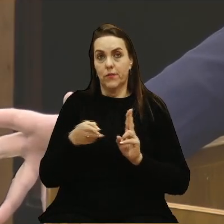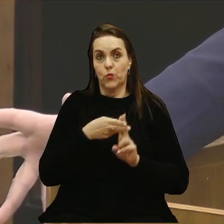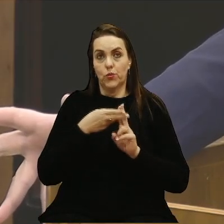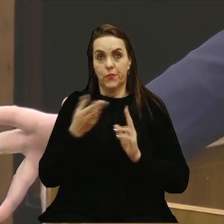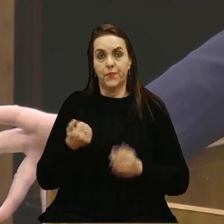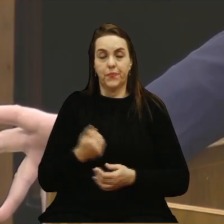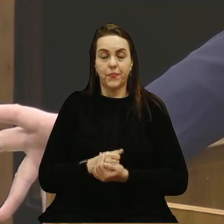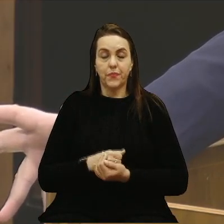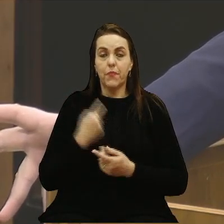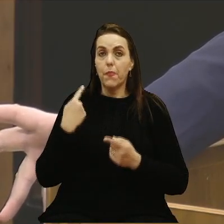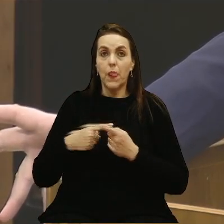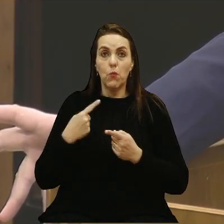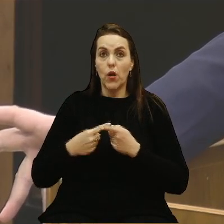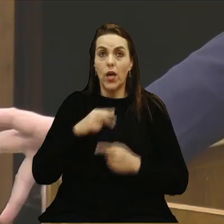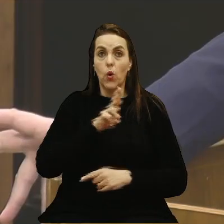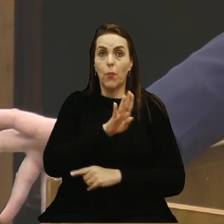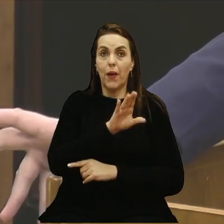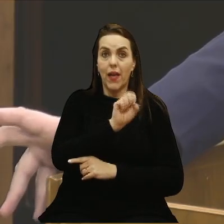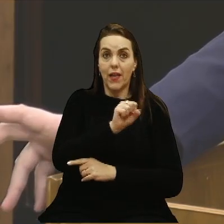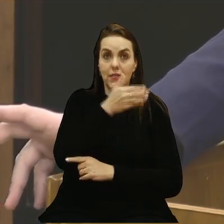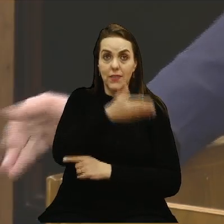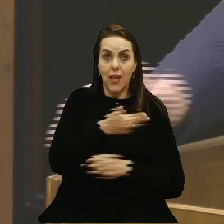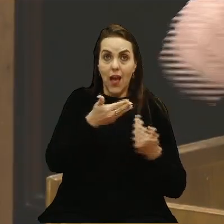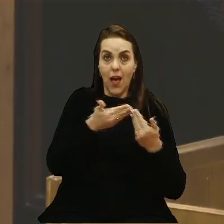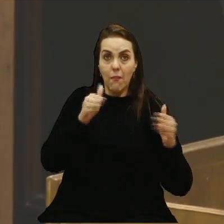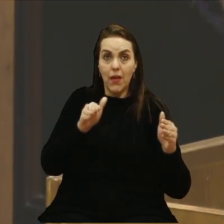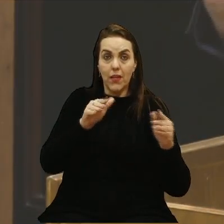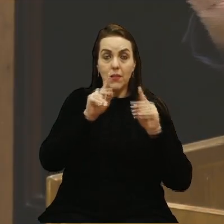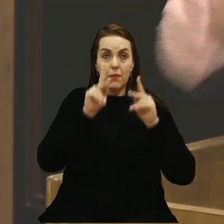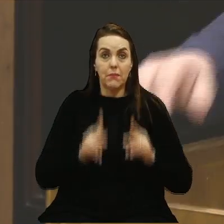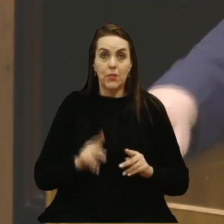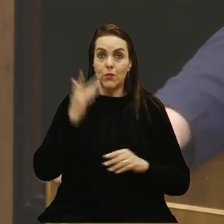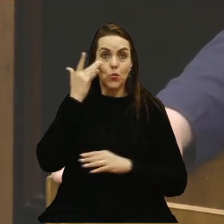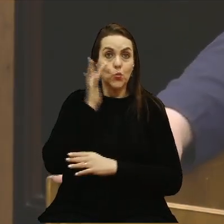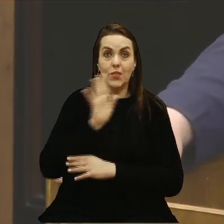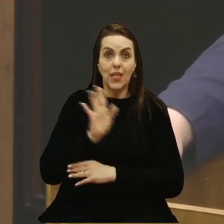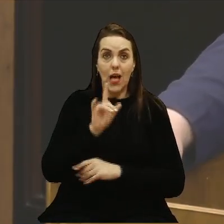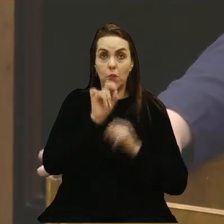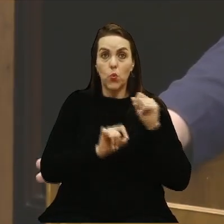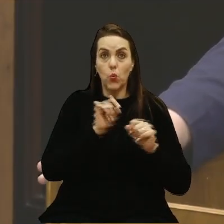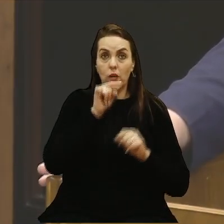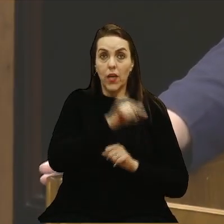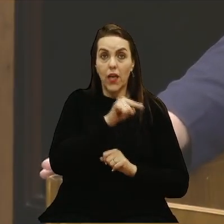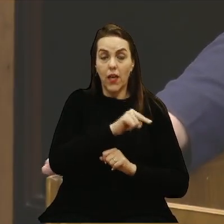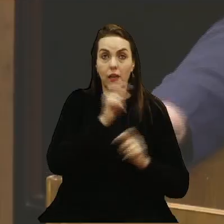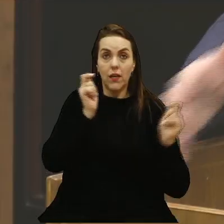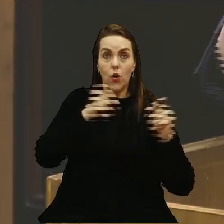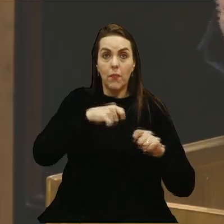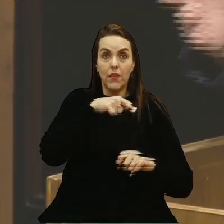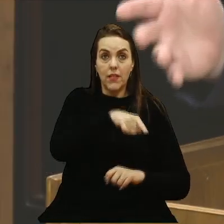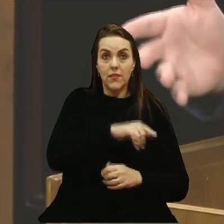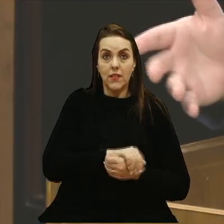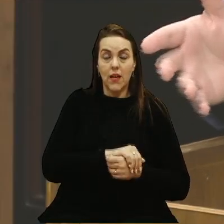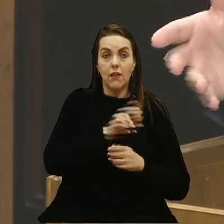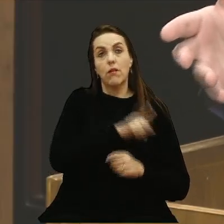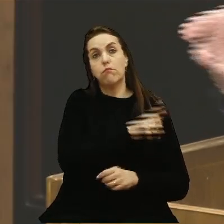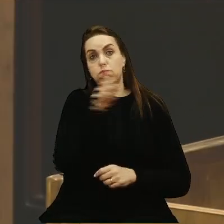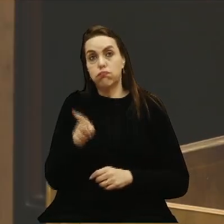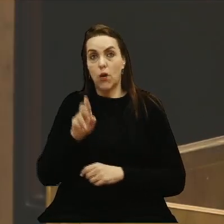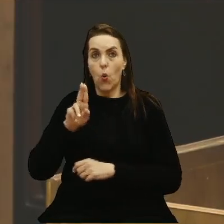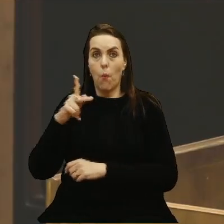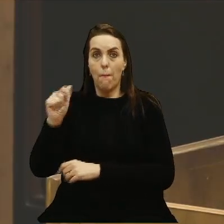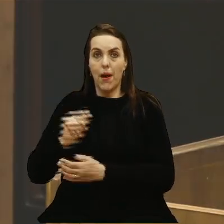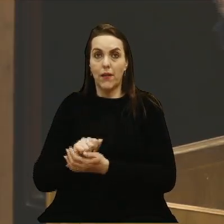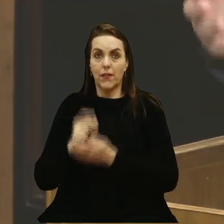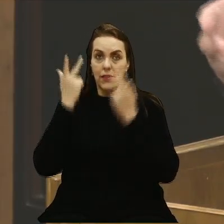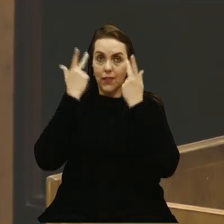que as UBSs elas estão lá abertas, mas as pessoas não sabem o que a UBS faz e qual a competência delas, elas vão buscar a UPA. É